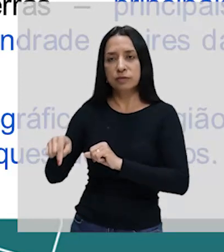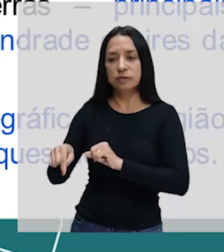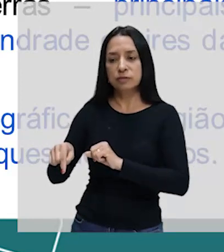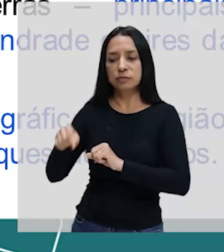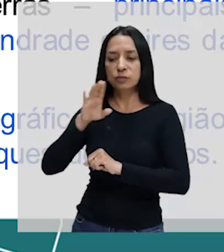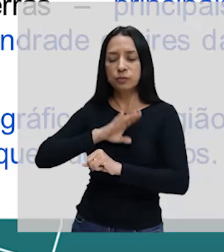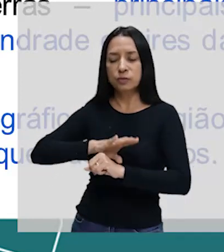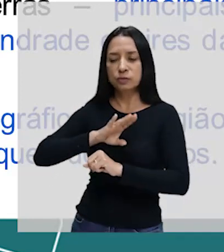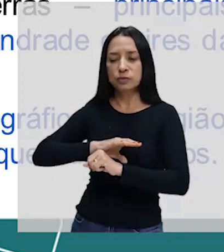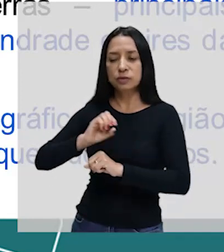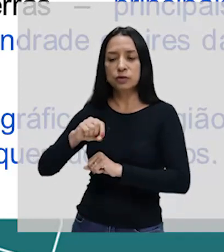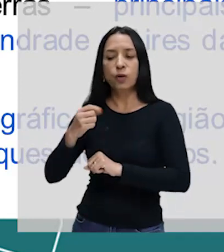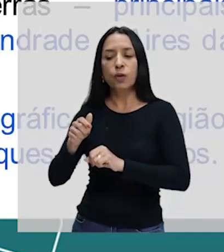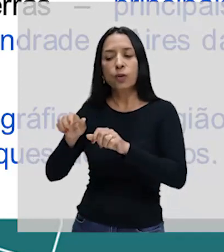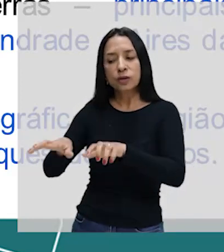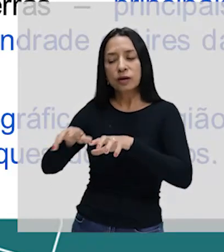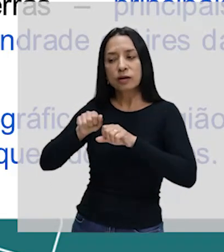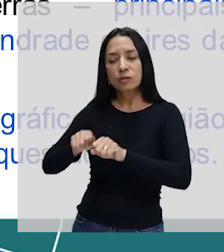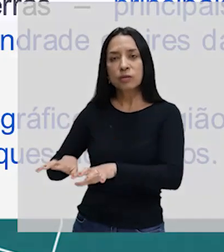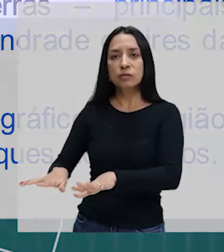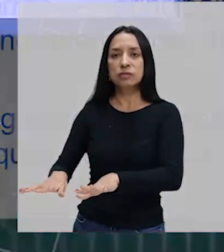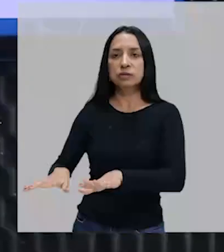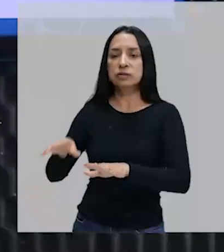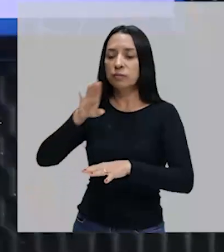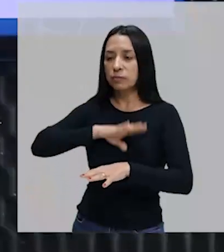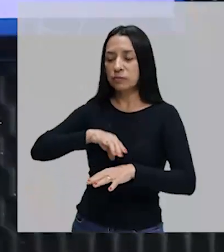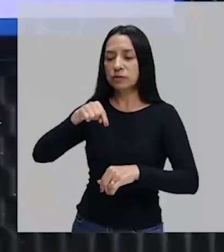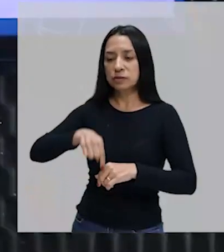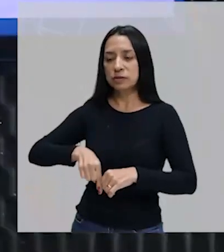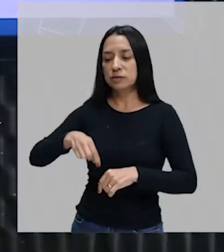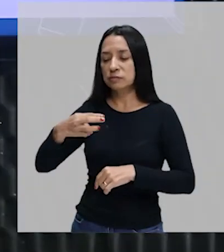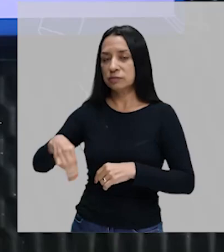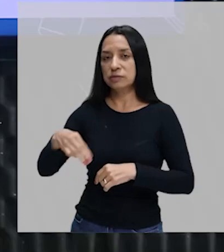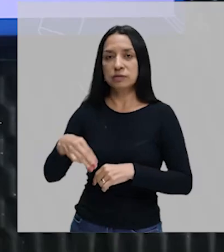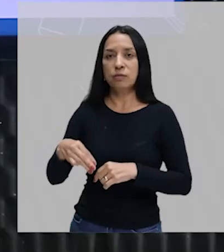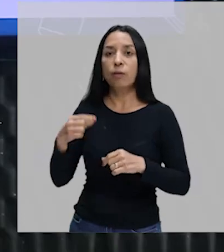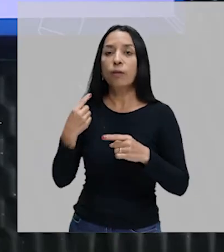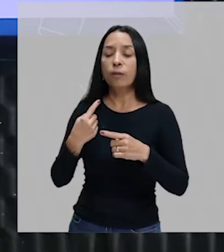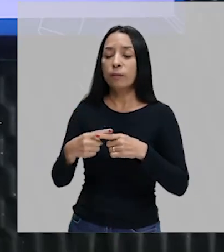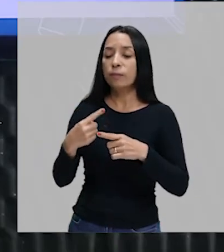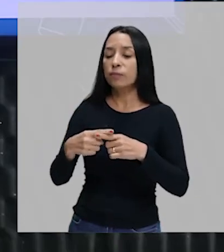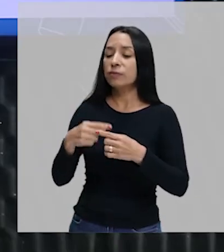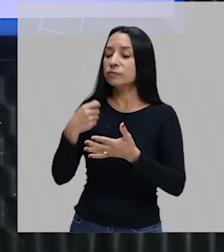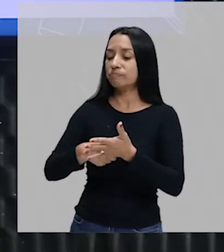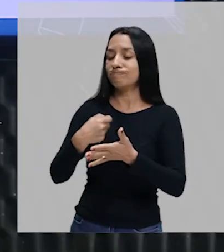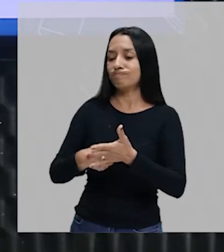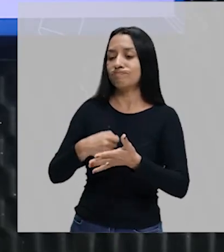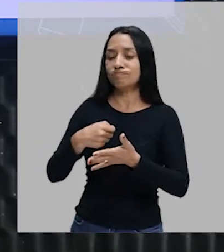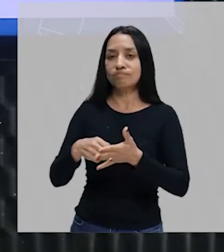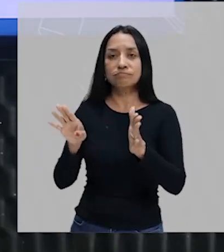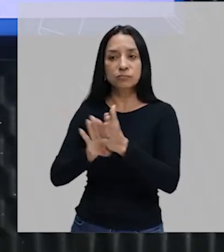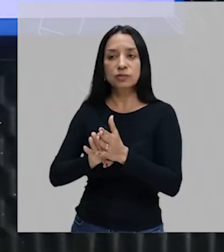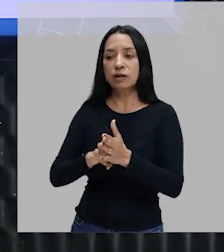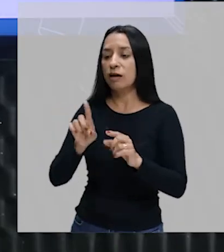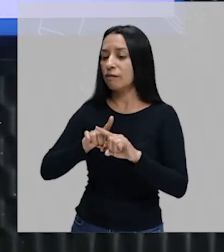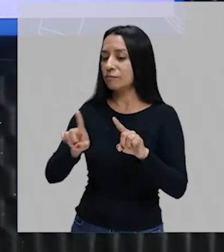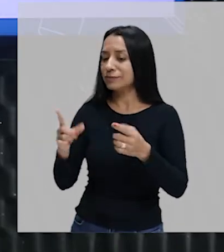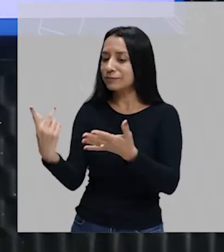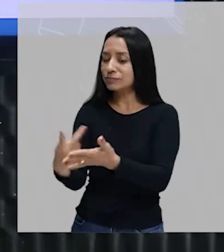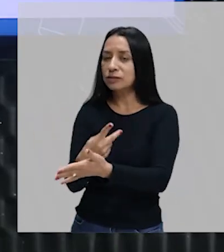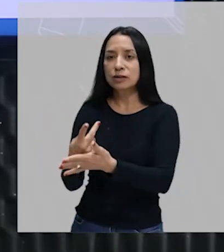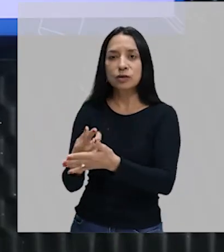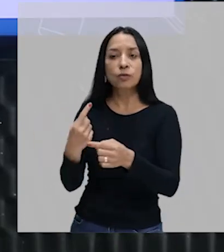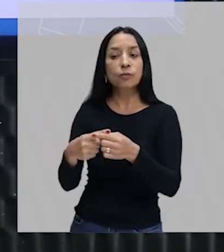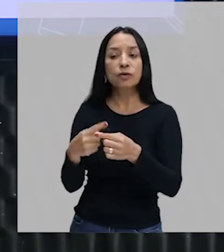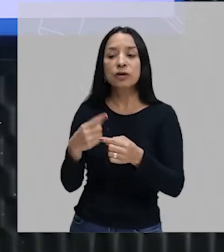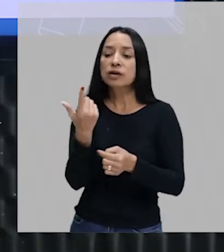portugueses ou da colonização portuguesa no Maranhão, porque eles tentaram chegar, mas não deu certo. E não deu certo por quê? Porque